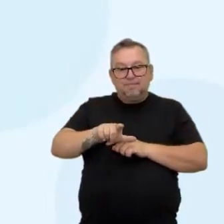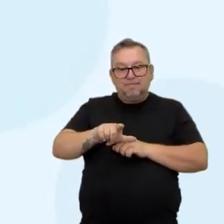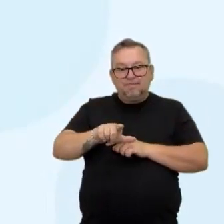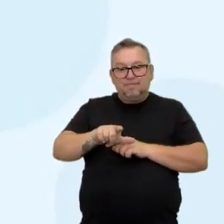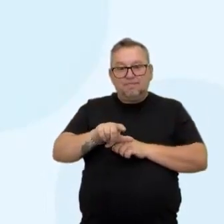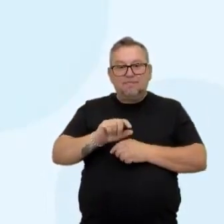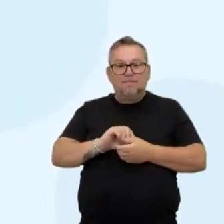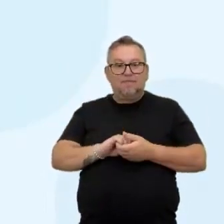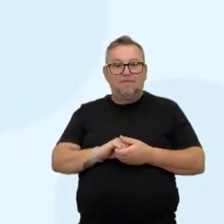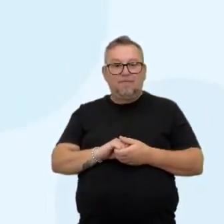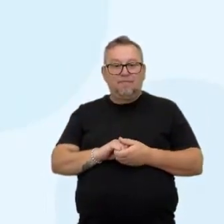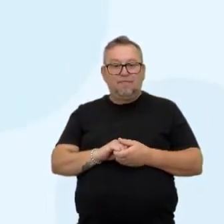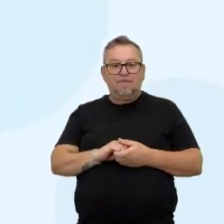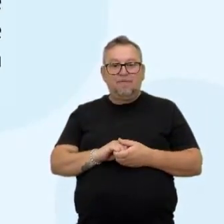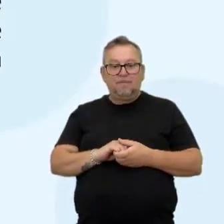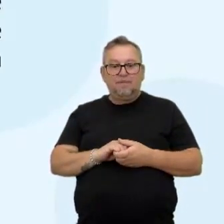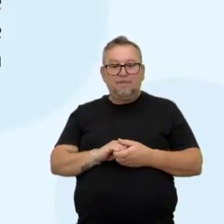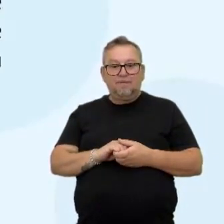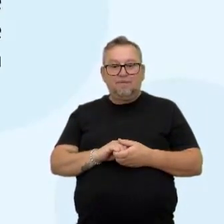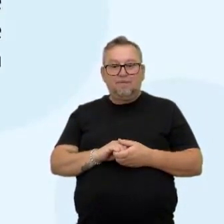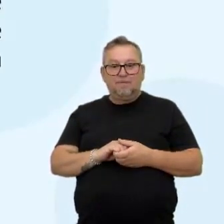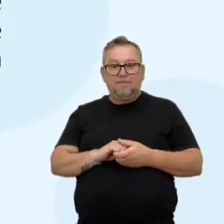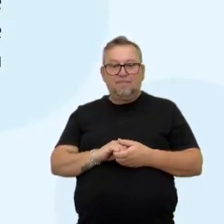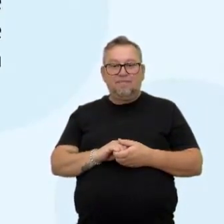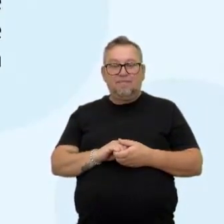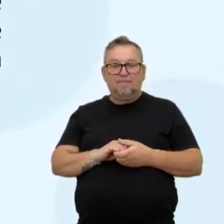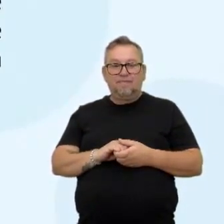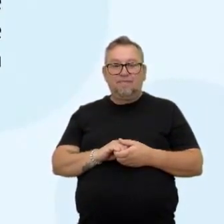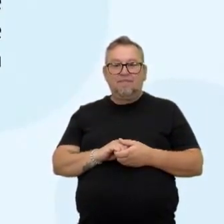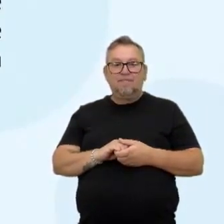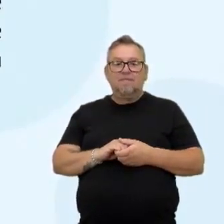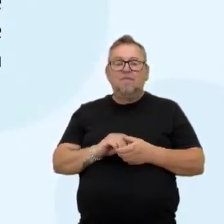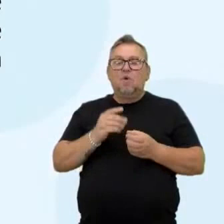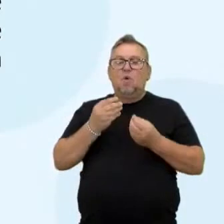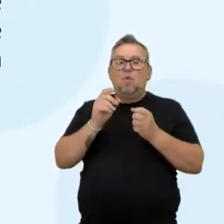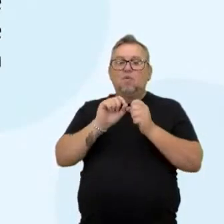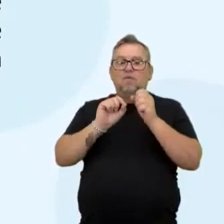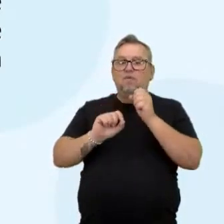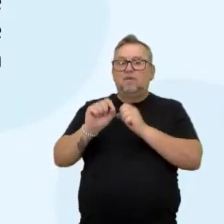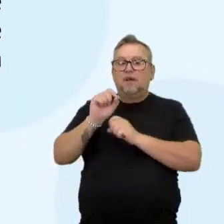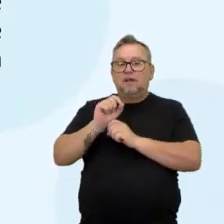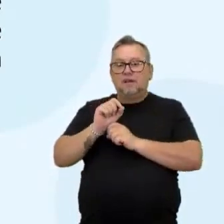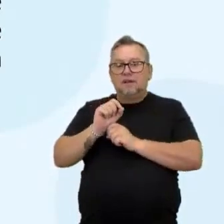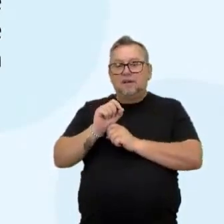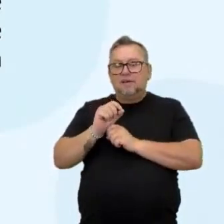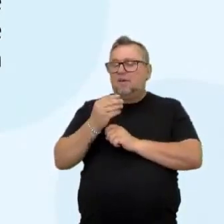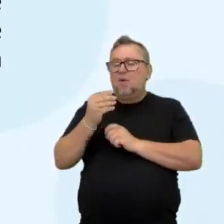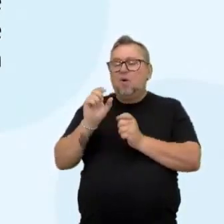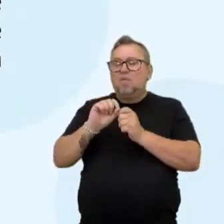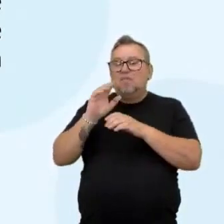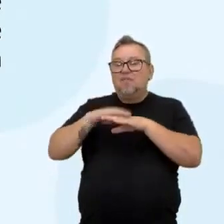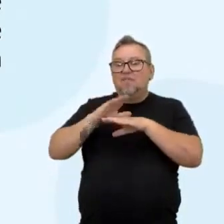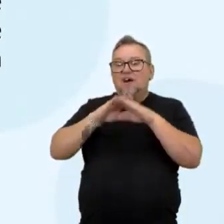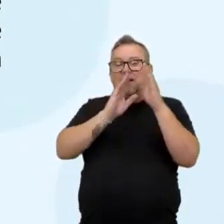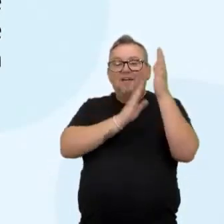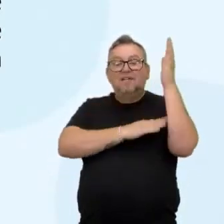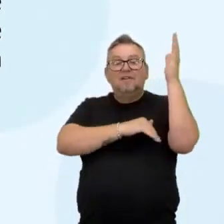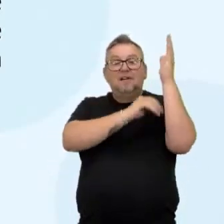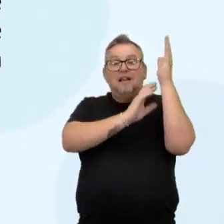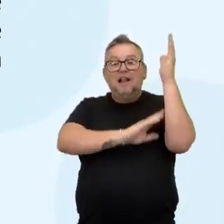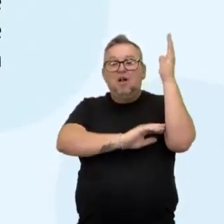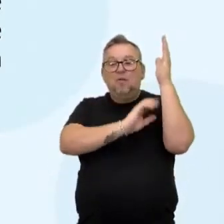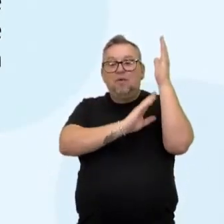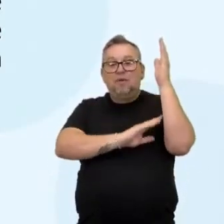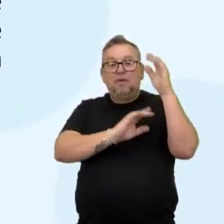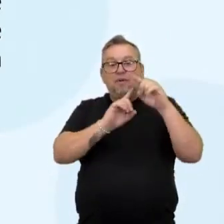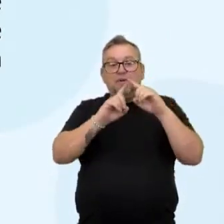inception de lambe-lambe. Lambe-lambe no lambe-lambe. E aqui, como fazer o lambe-lambe, gente? Então, que tipo